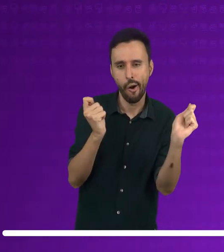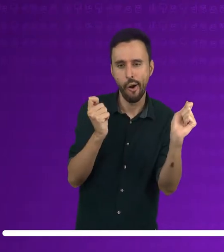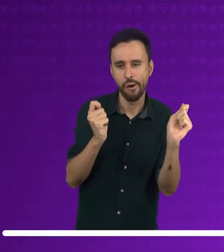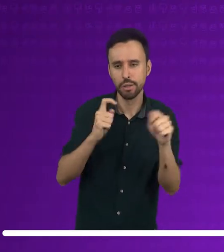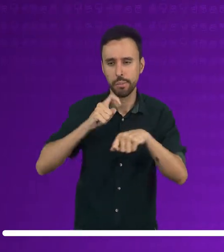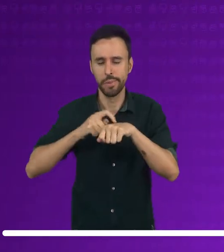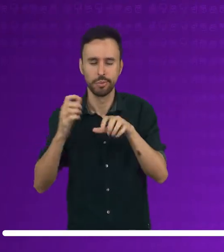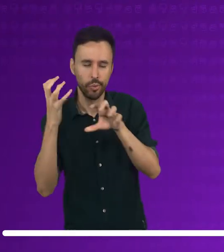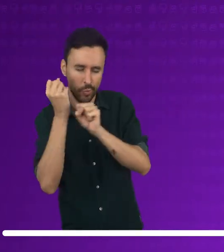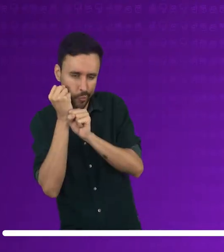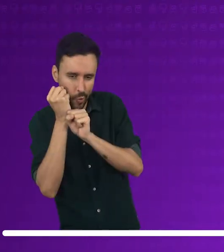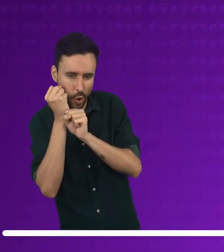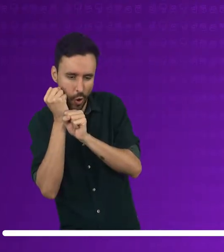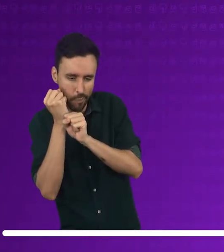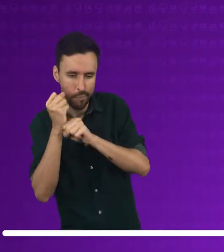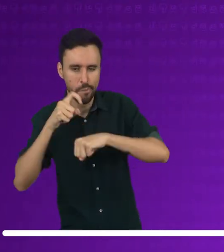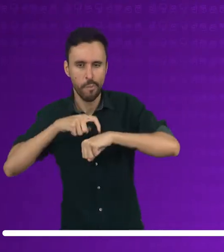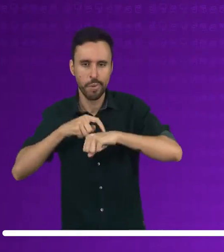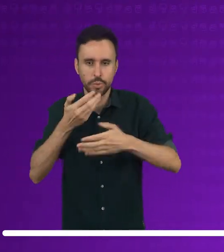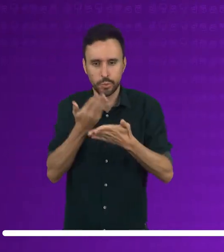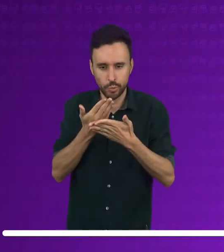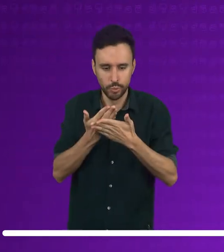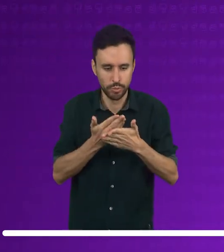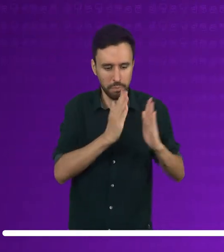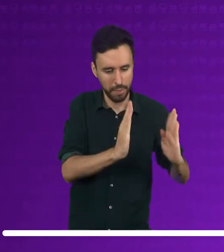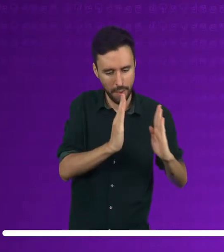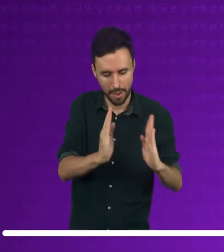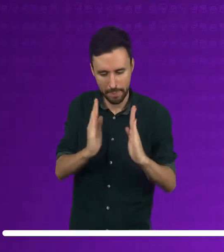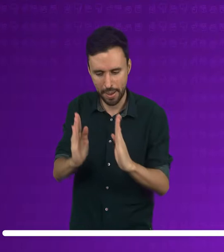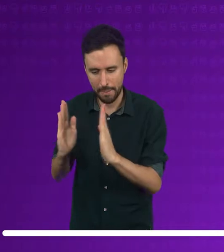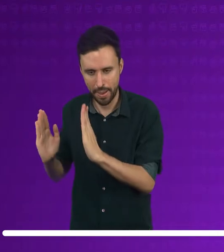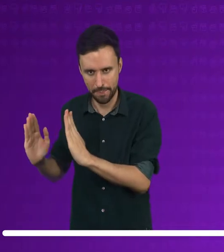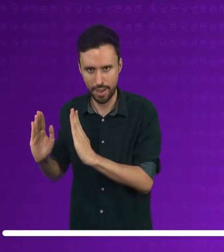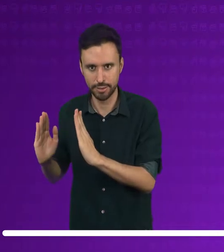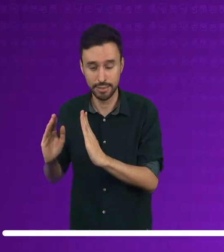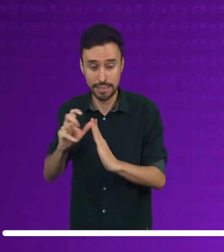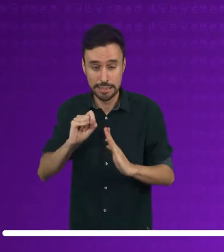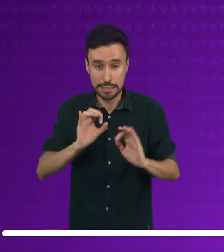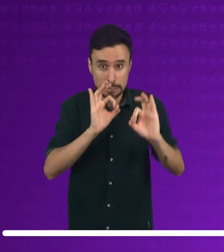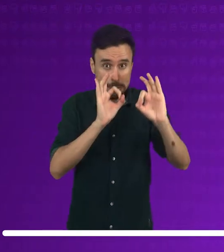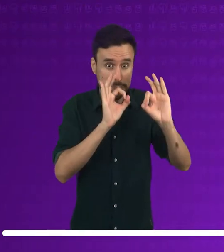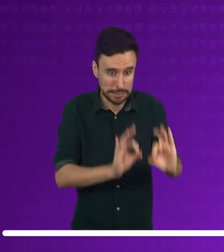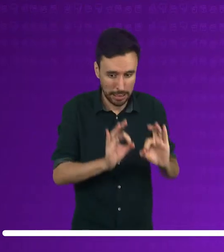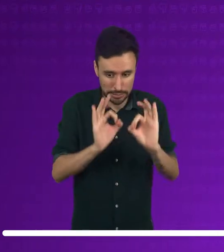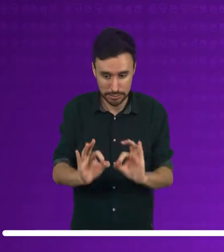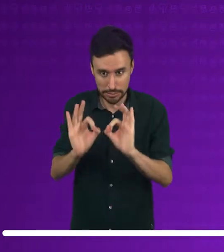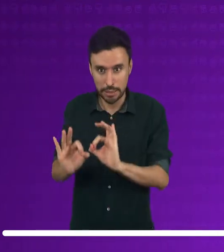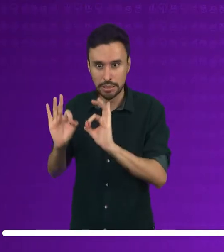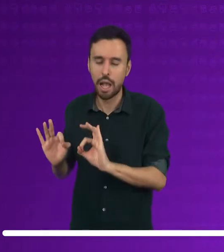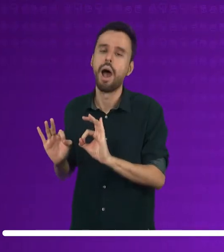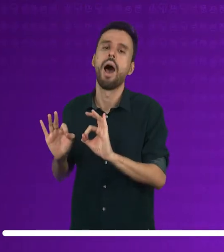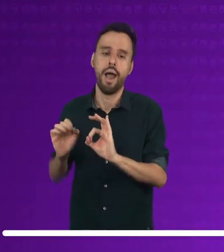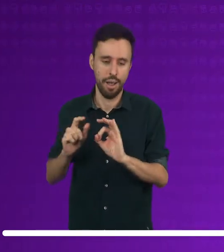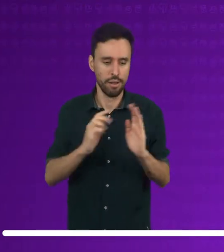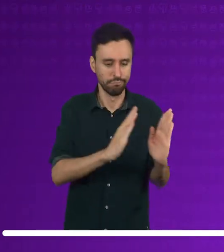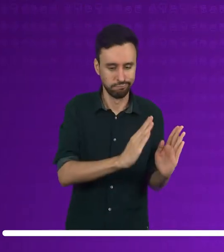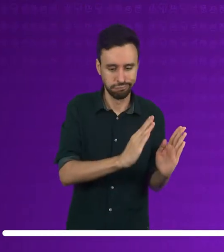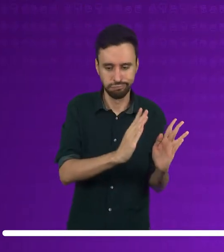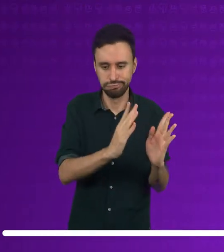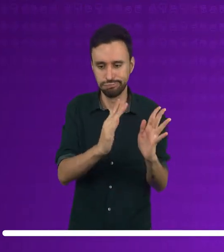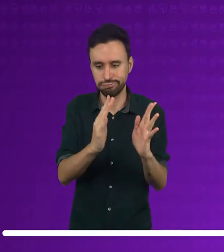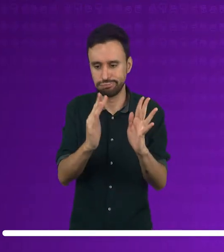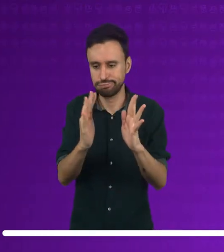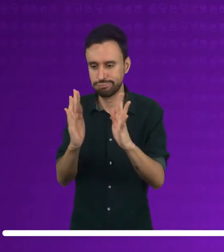acordar, uma hora para dormir, para fazer as atividades do cotidiano. Com uma rotina bem definida, naturalmente você